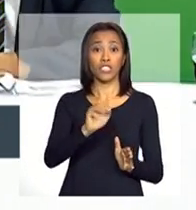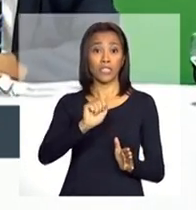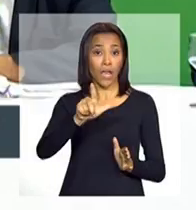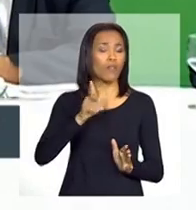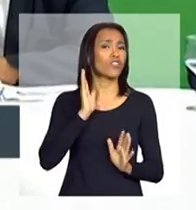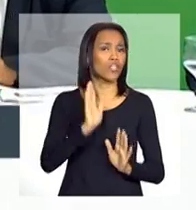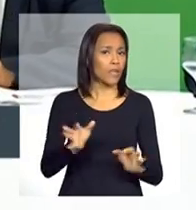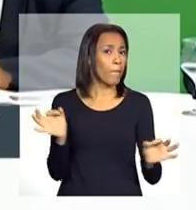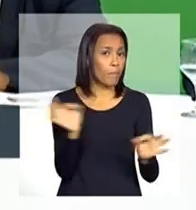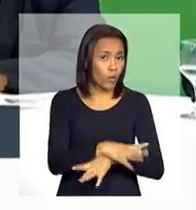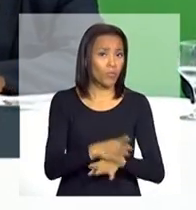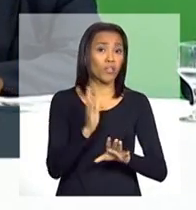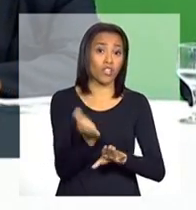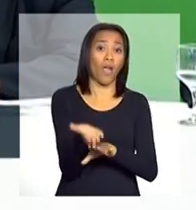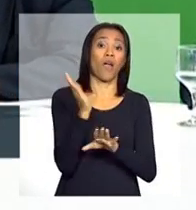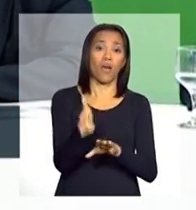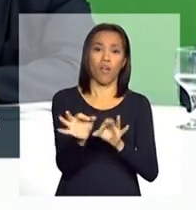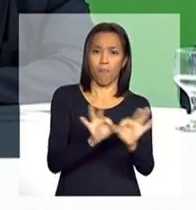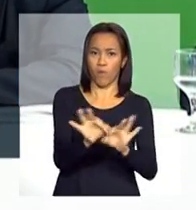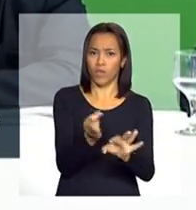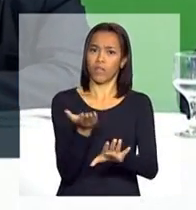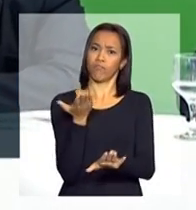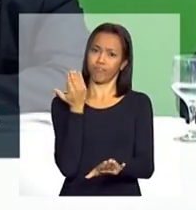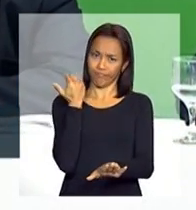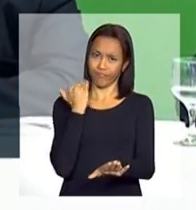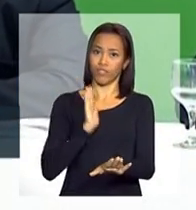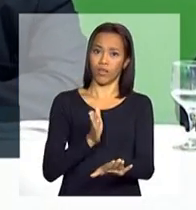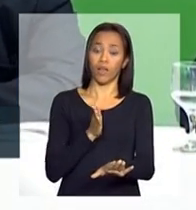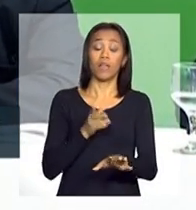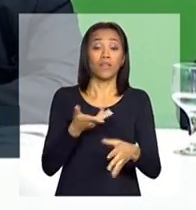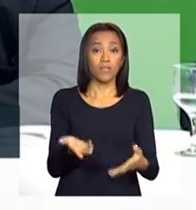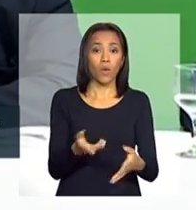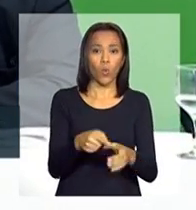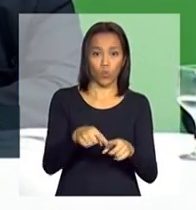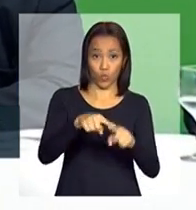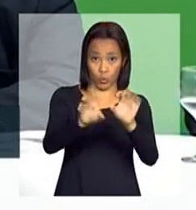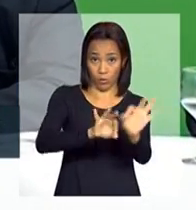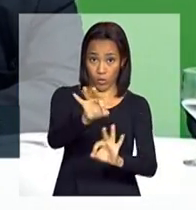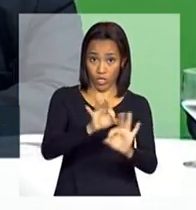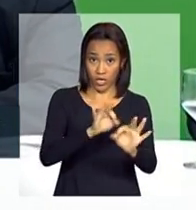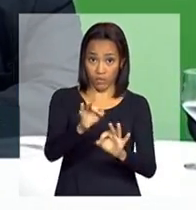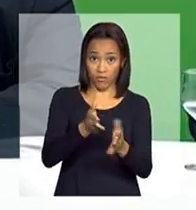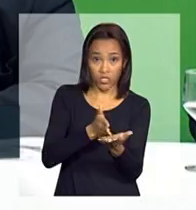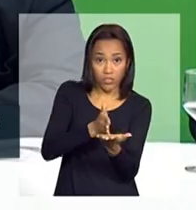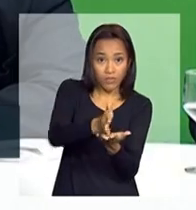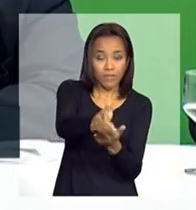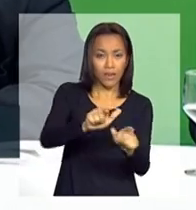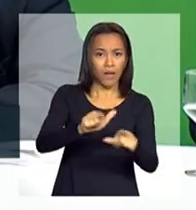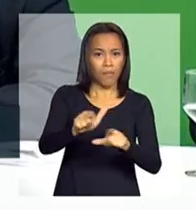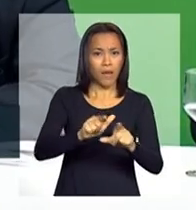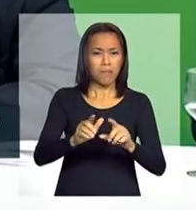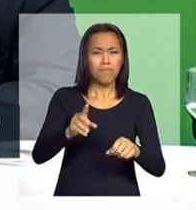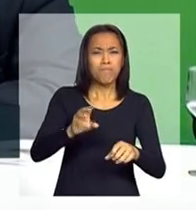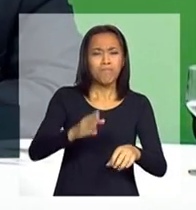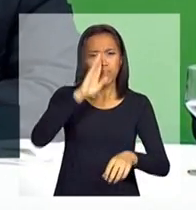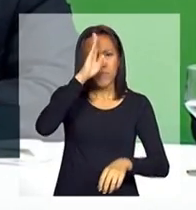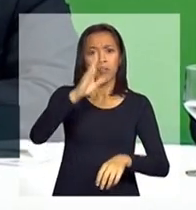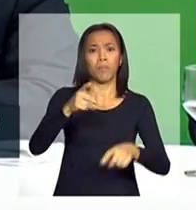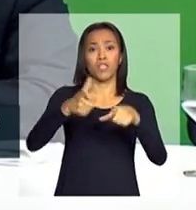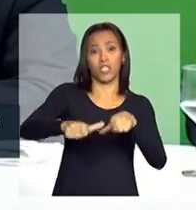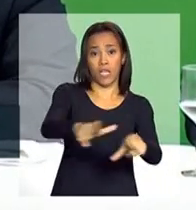há algum tempo tá certo e os projetos já vamos dizer assim as linhas de ações principalmente nas áreas estratégicas já estão